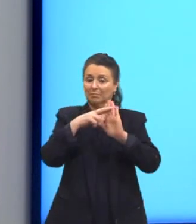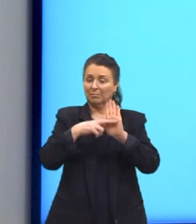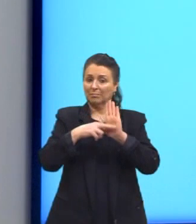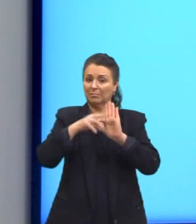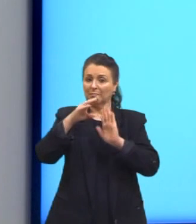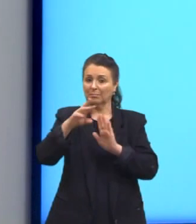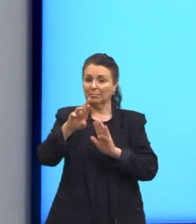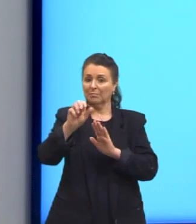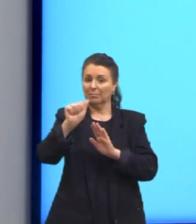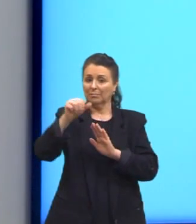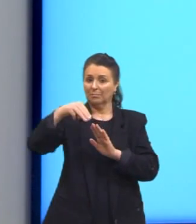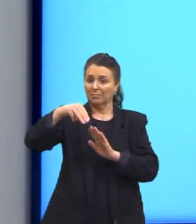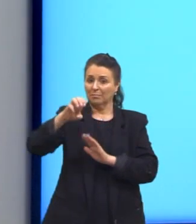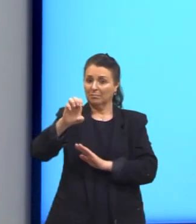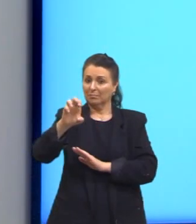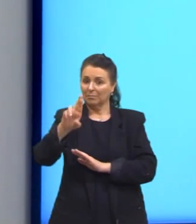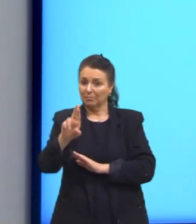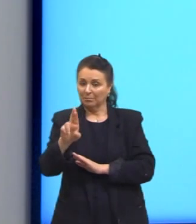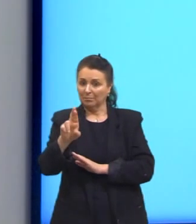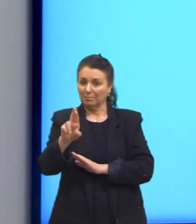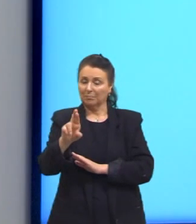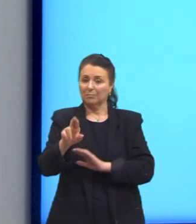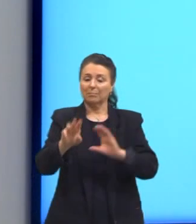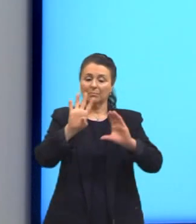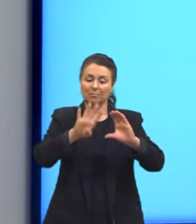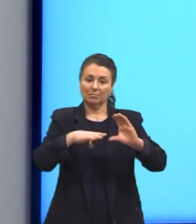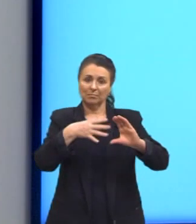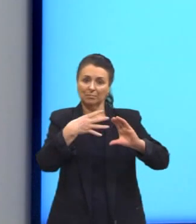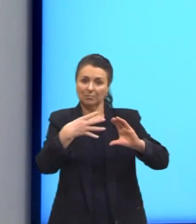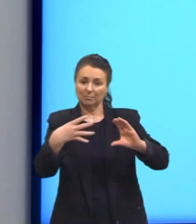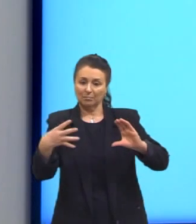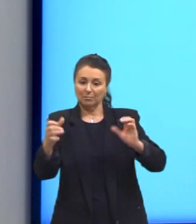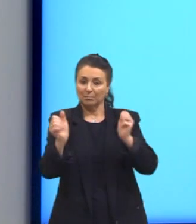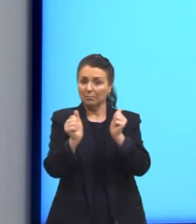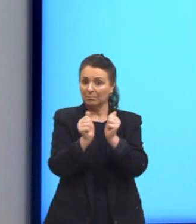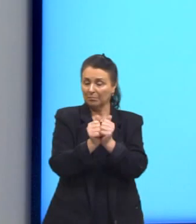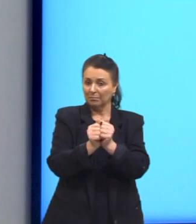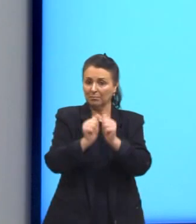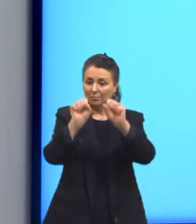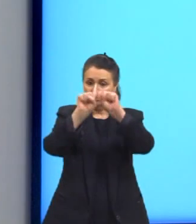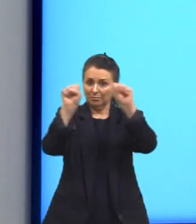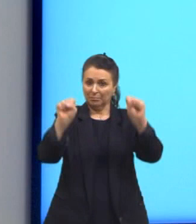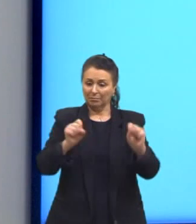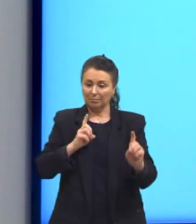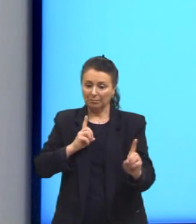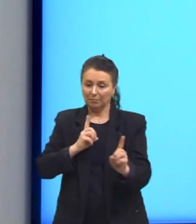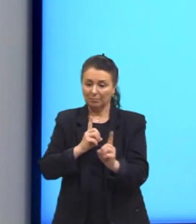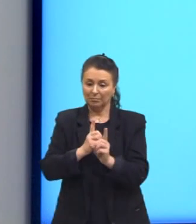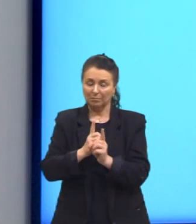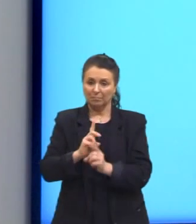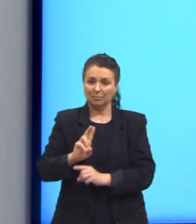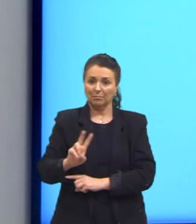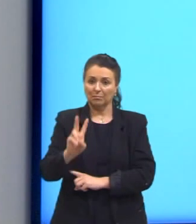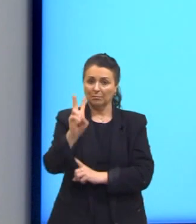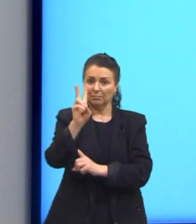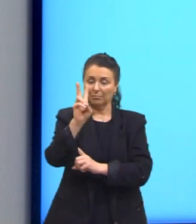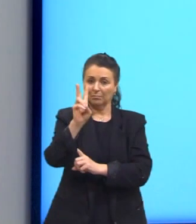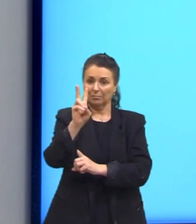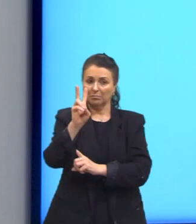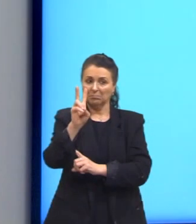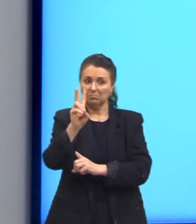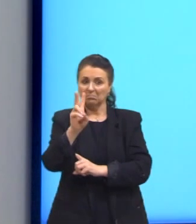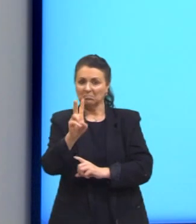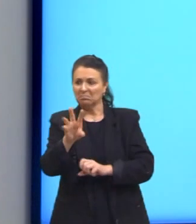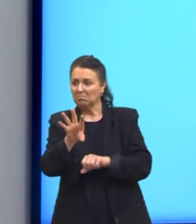em que nós apresentamos uma matriz associada ao sistema, encontramos os valores possíveis da